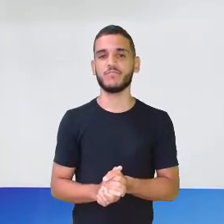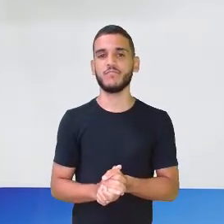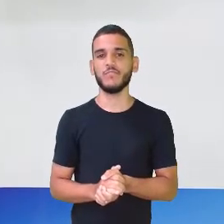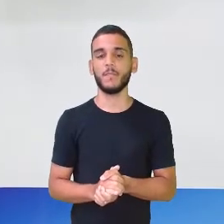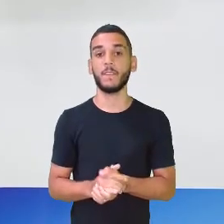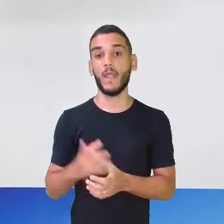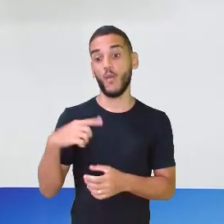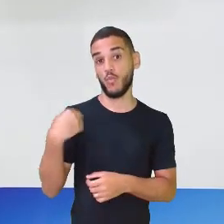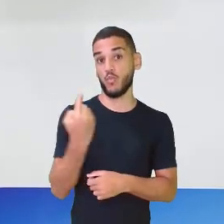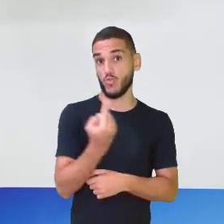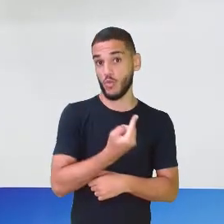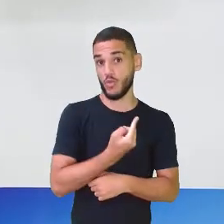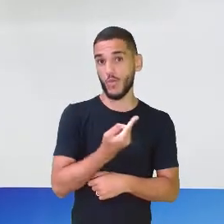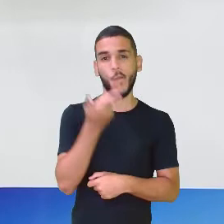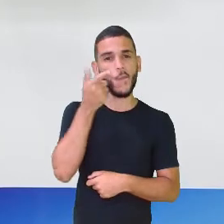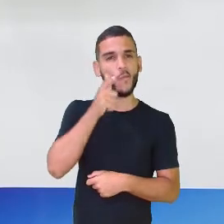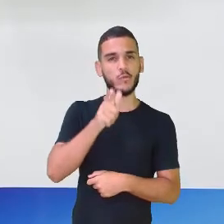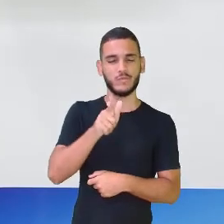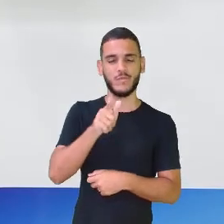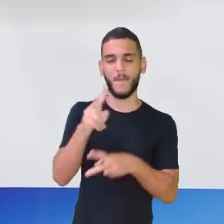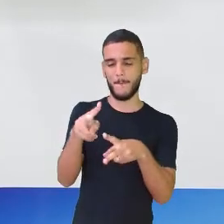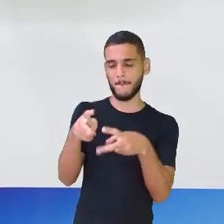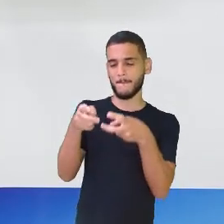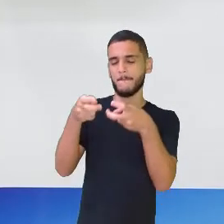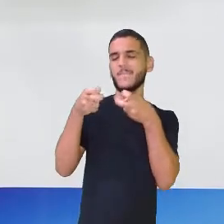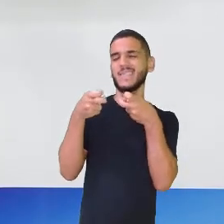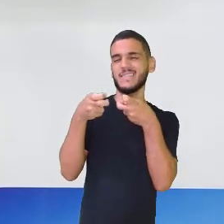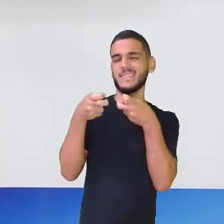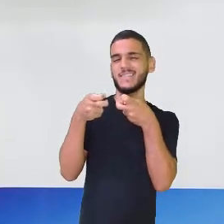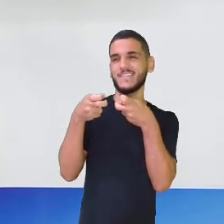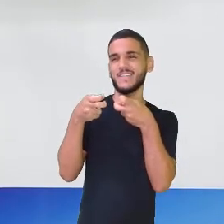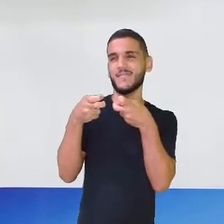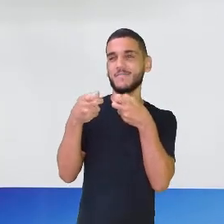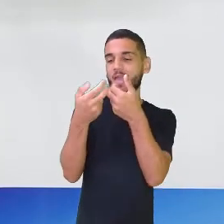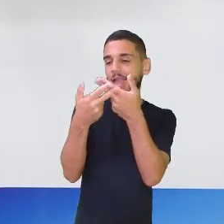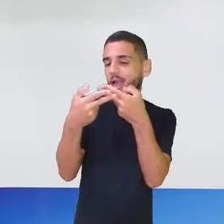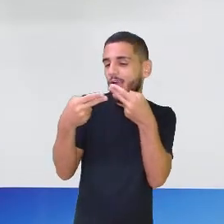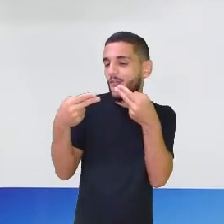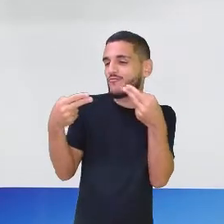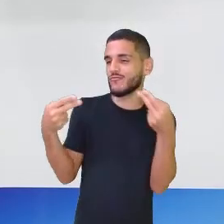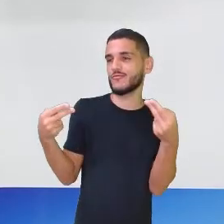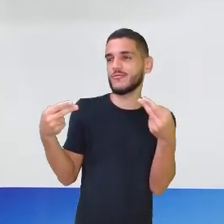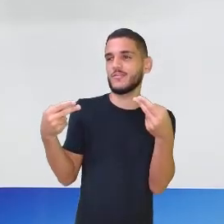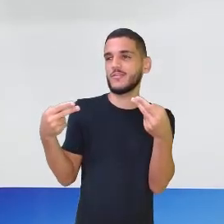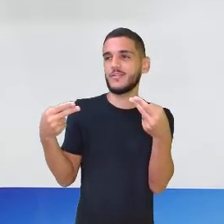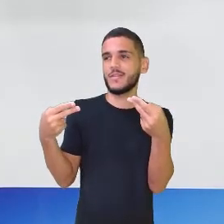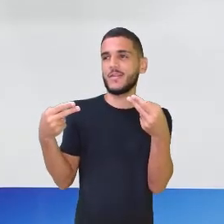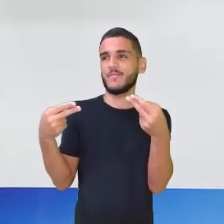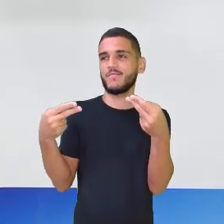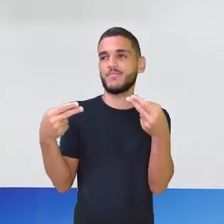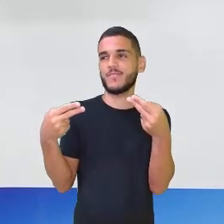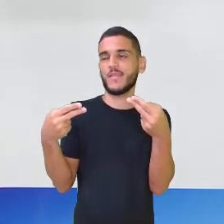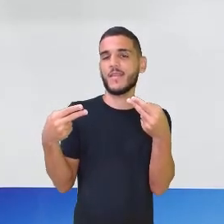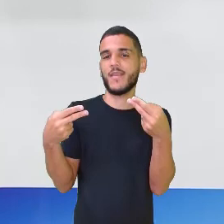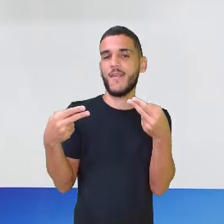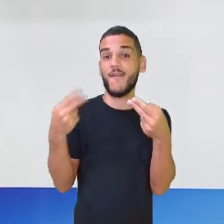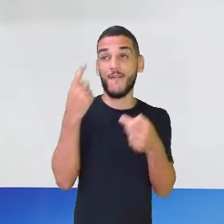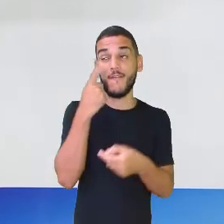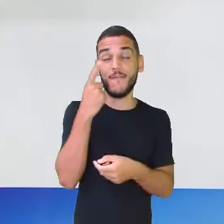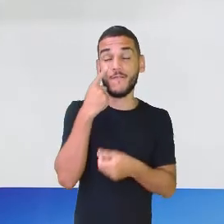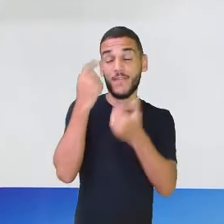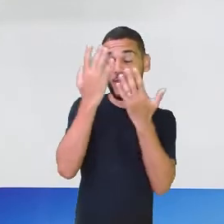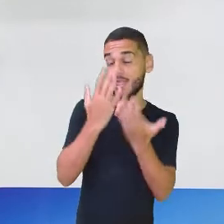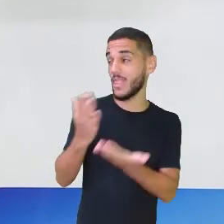nossos sentidos, aqueles nossos órgãos dos sentidos, conseguem perceber. E vocês lembram quais são os